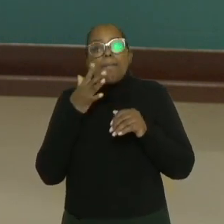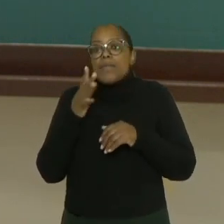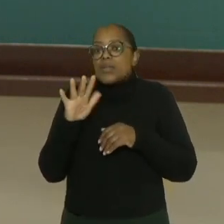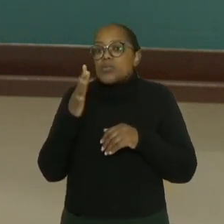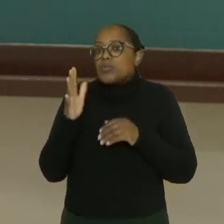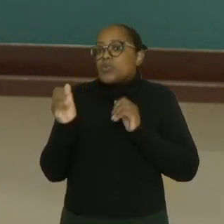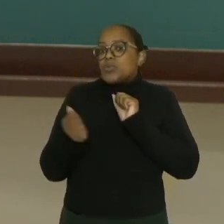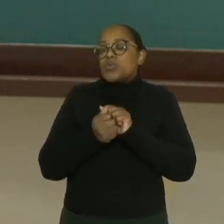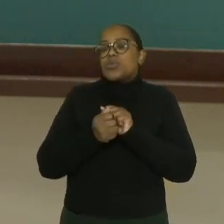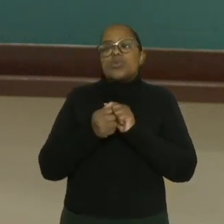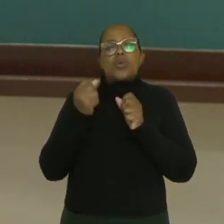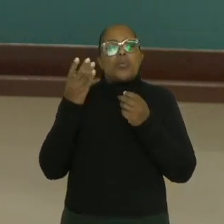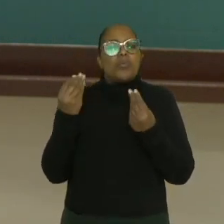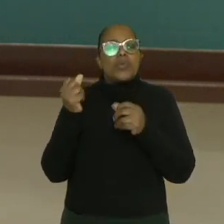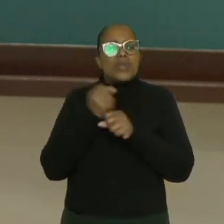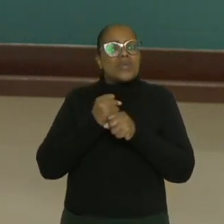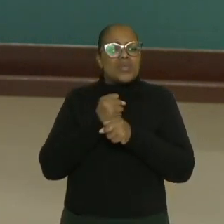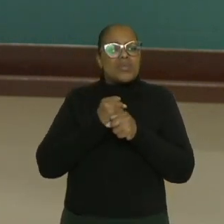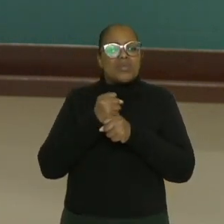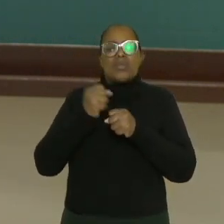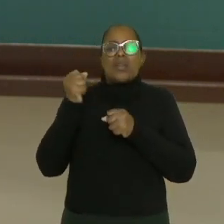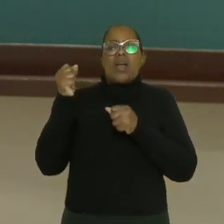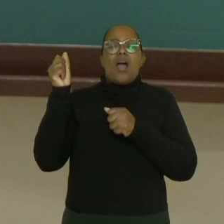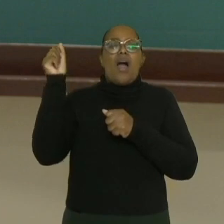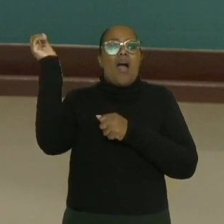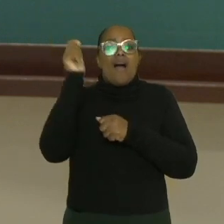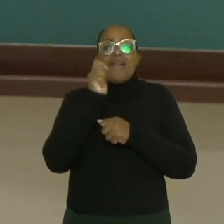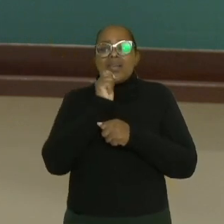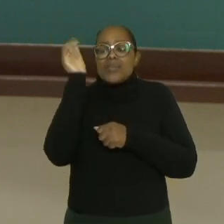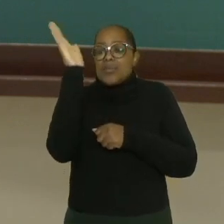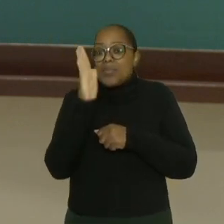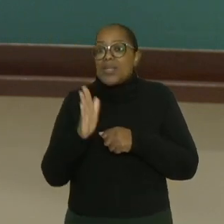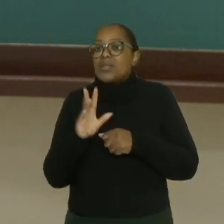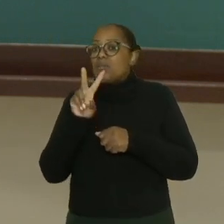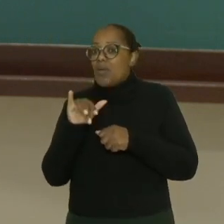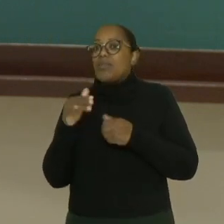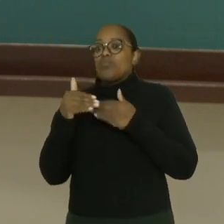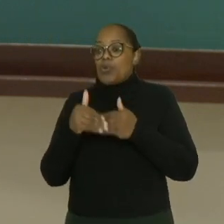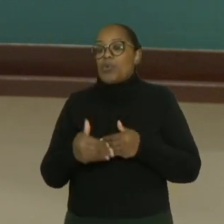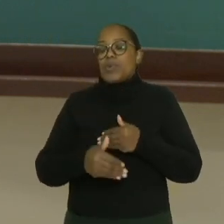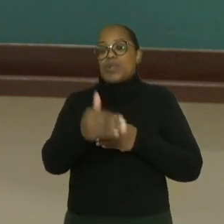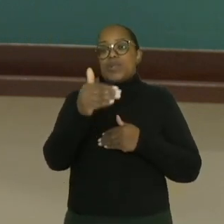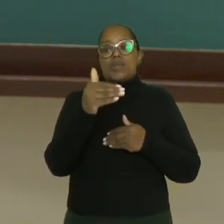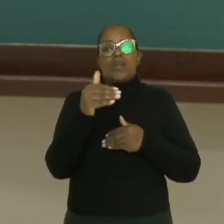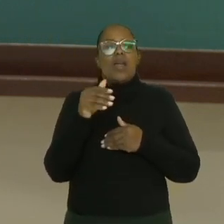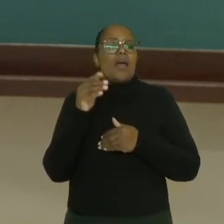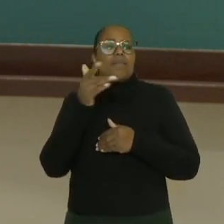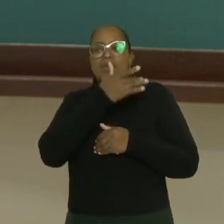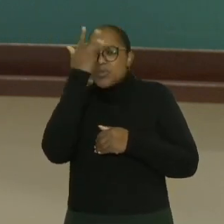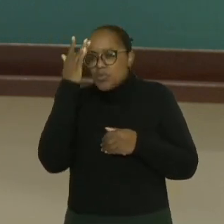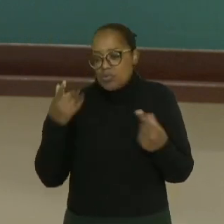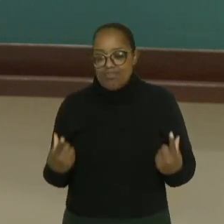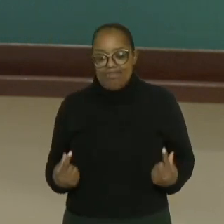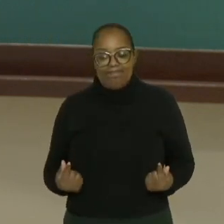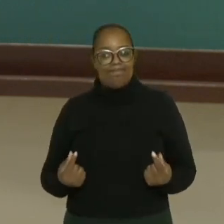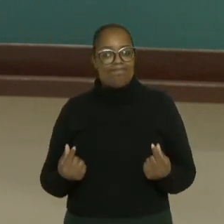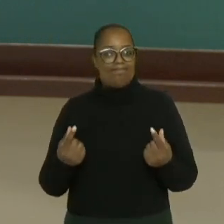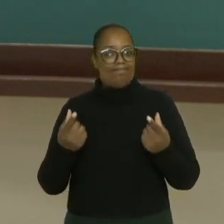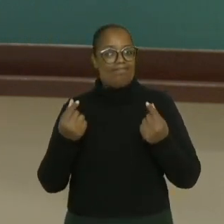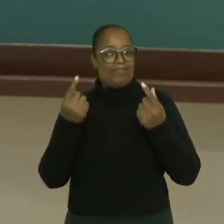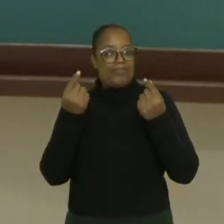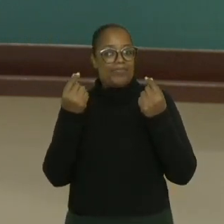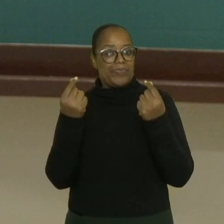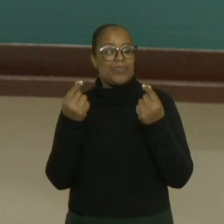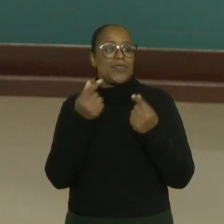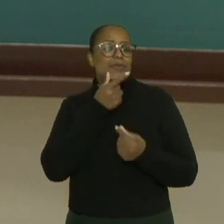E por muitos anos ainda o Brasil vai continuar com esse direito restrito a quem tem posses, a quem